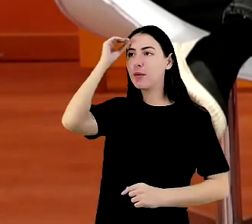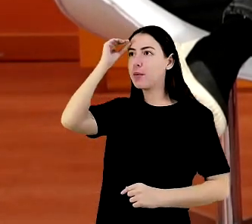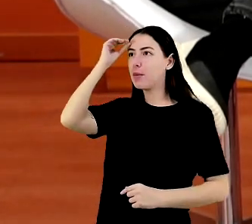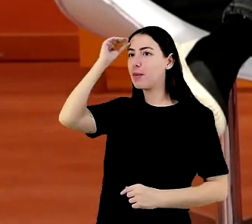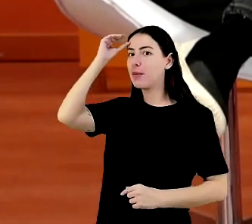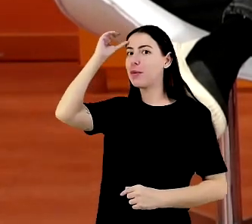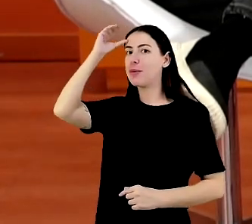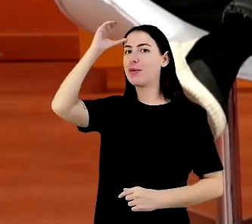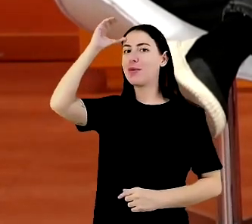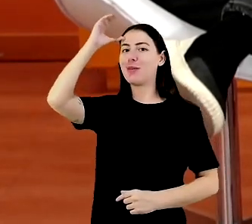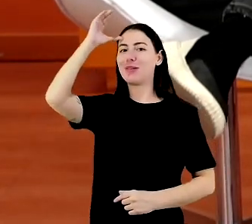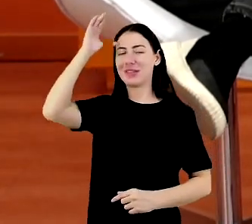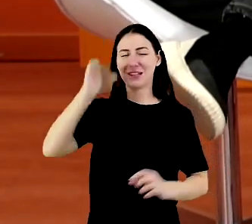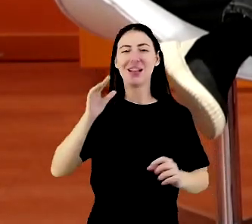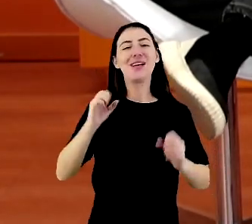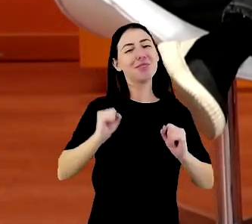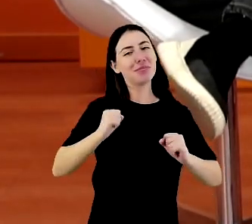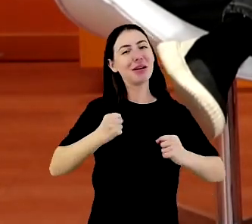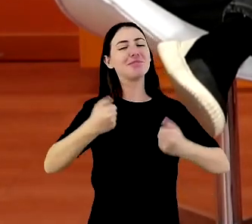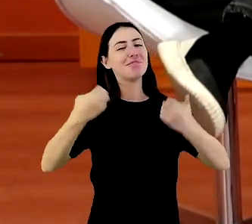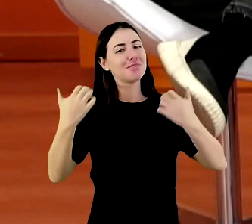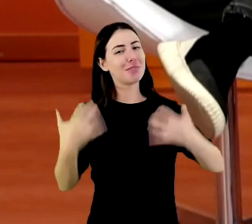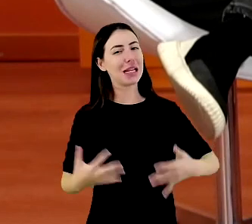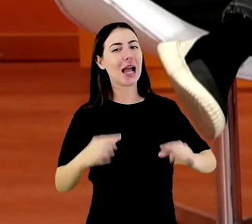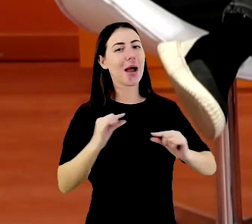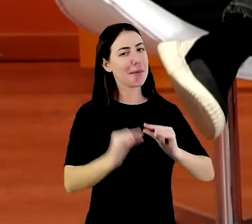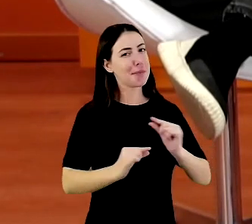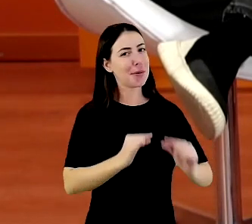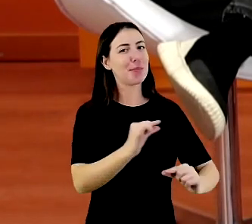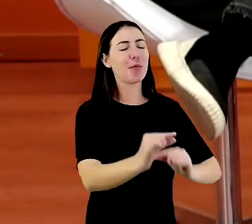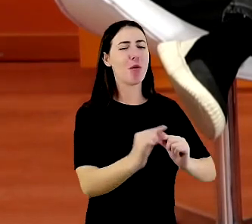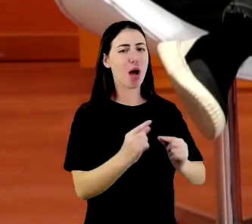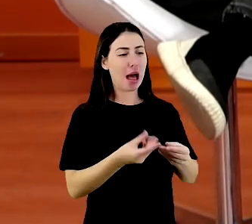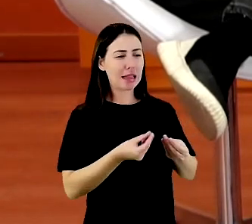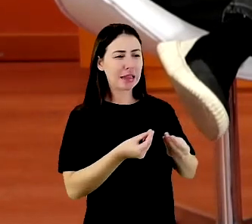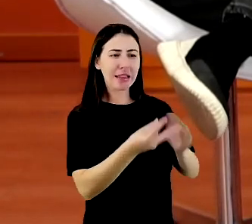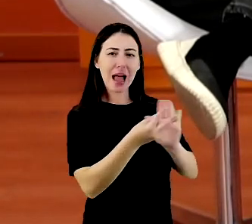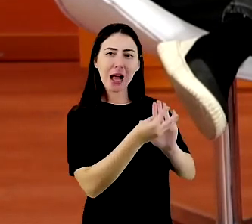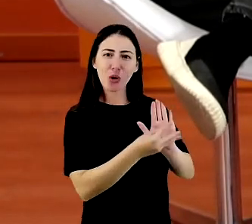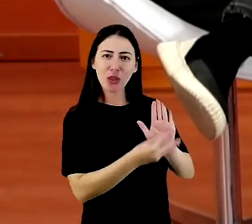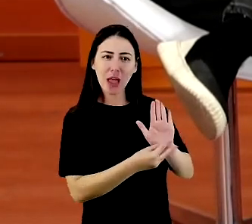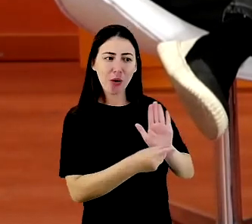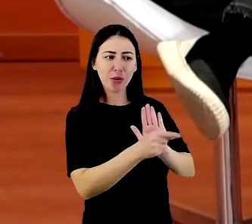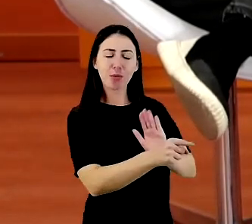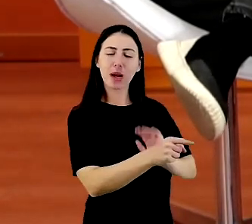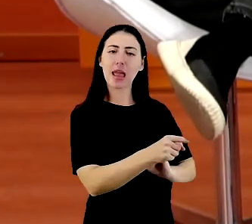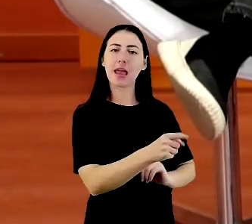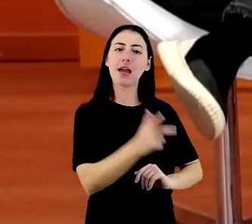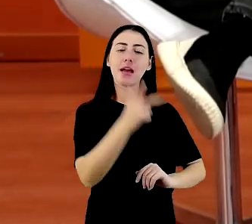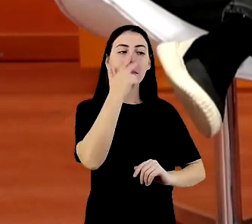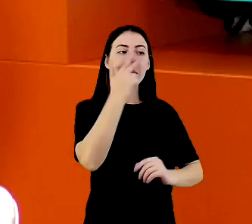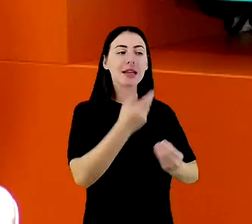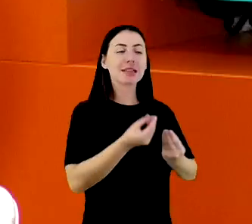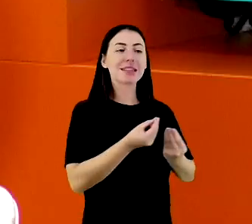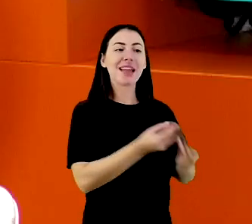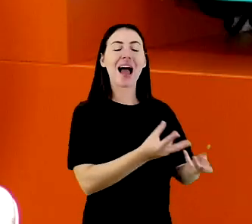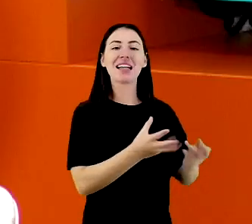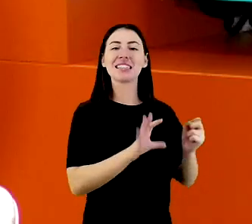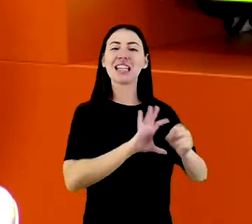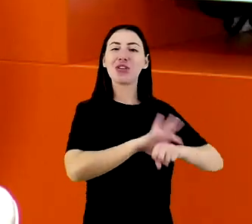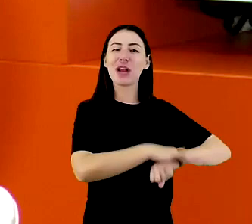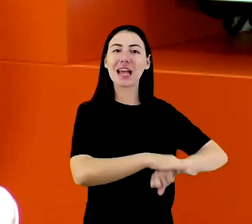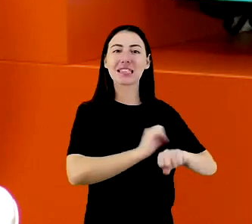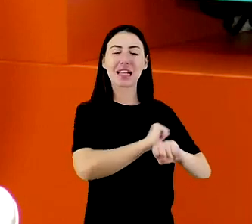ir explicando aos poucos. Gerar esse tipo de conteúdo dentro da jornada dele dá transparência para ele. Né? Ele, às